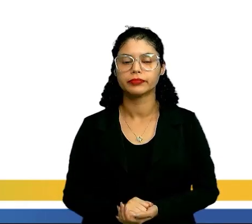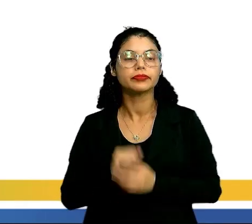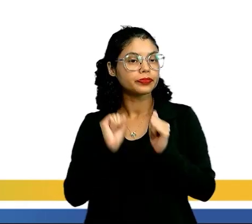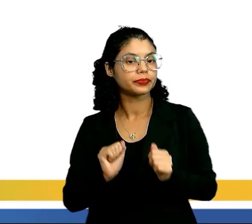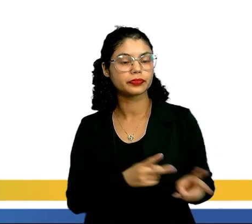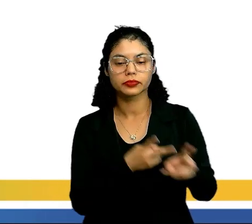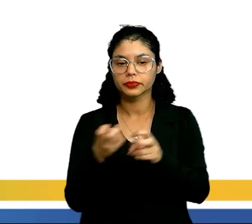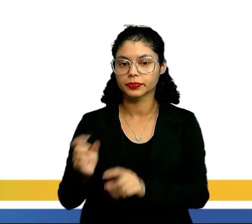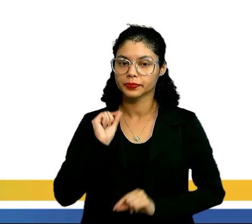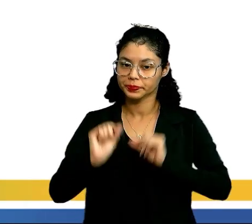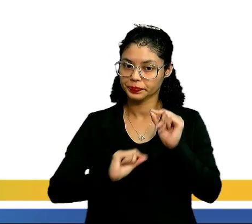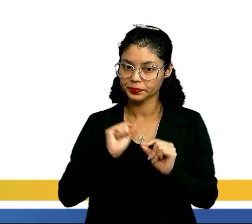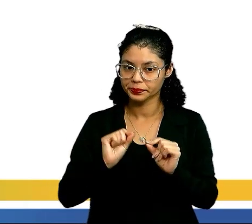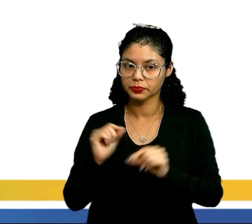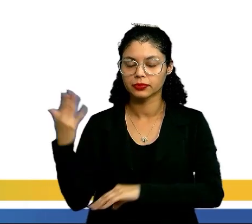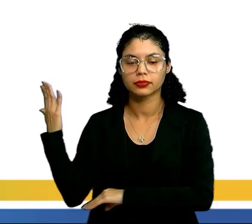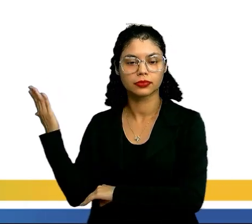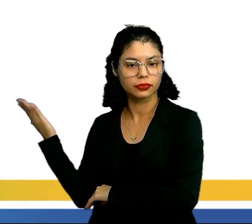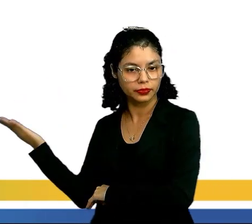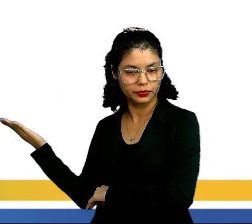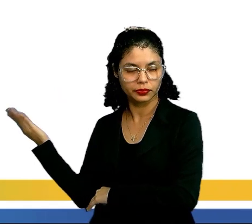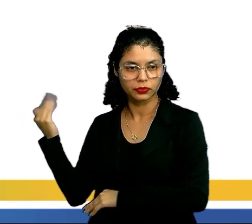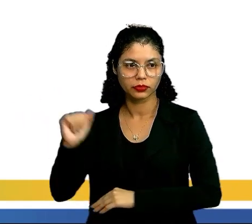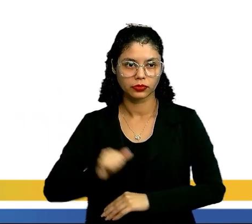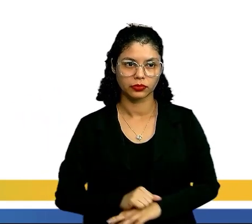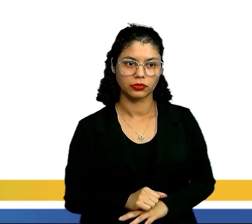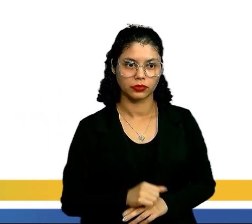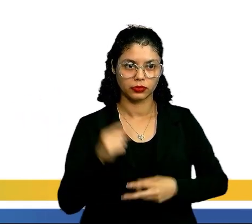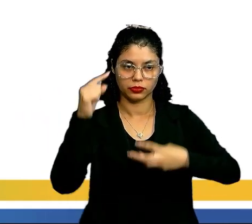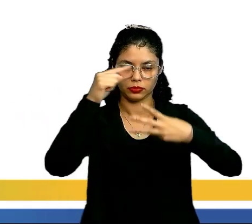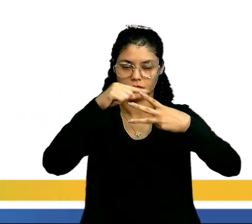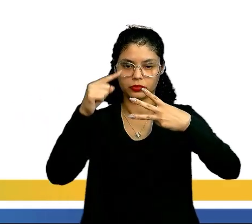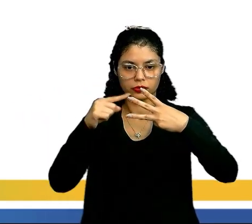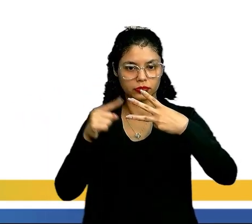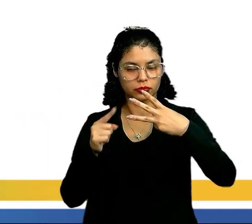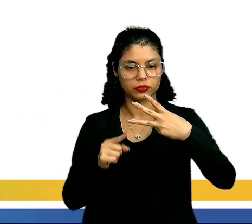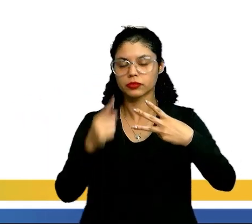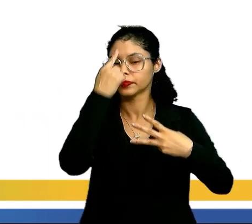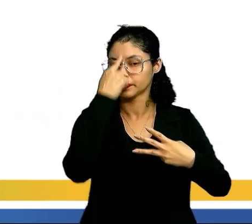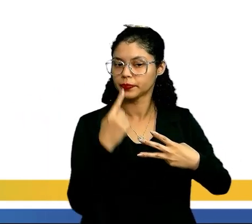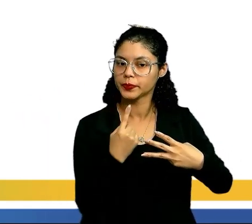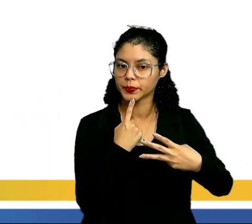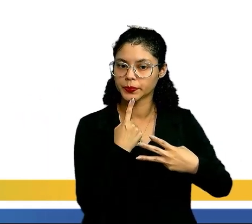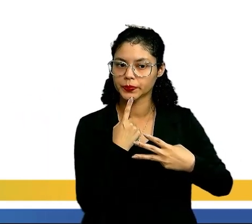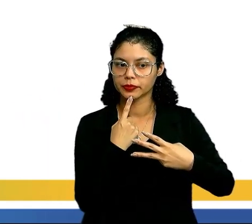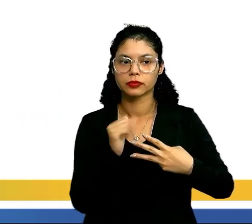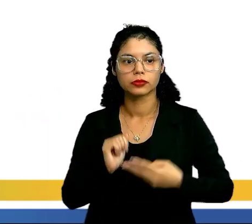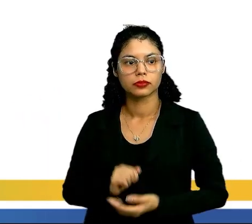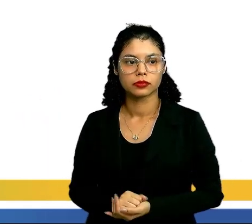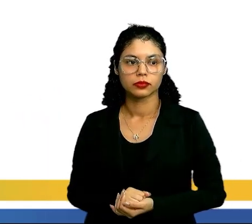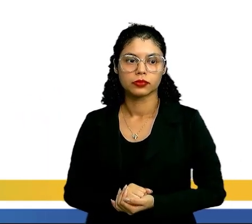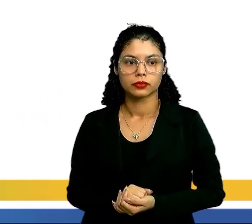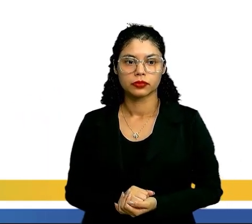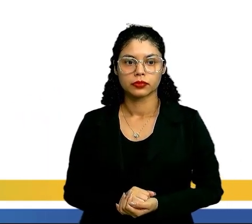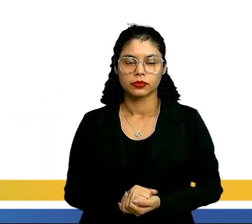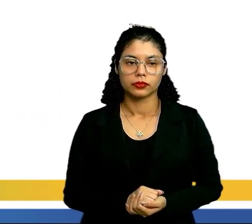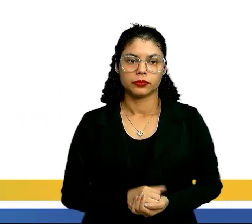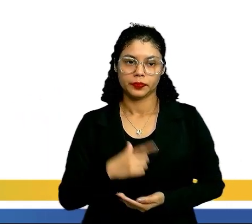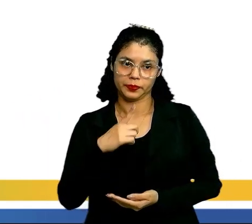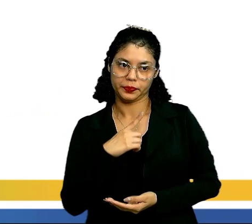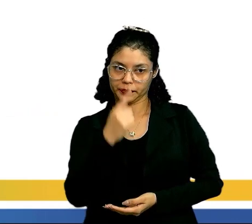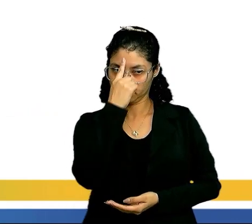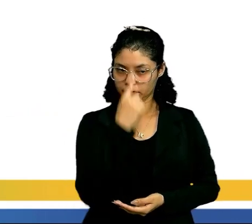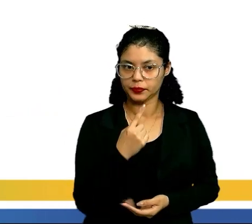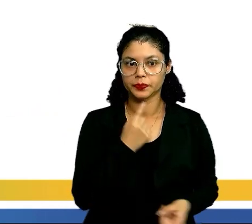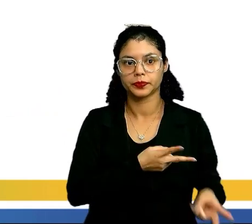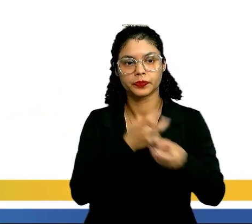Podemos observar aí, tá? 3 dimensões da figura espacial. As figuras espaciais que vocês